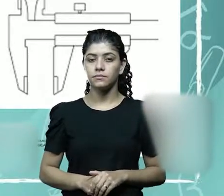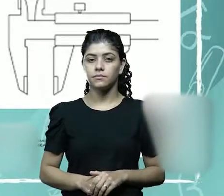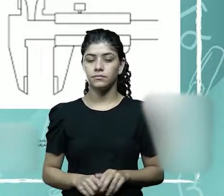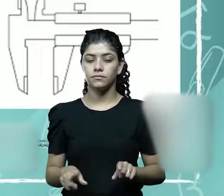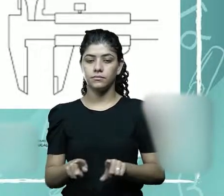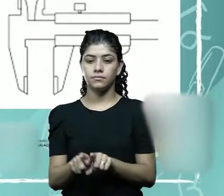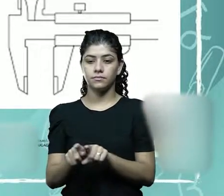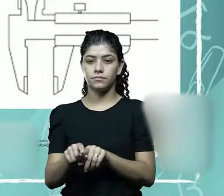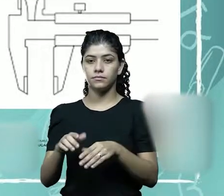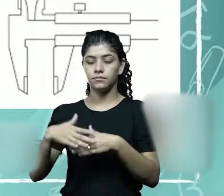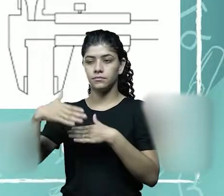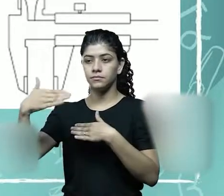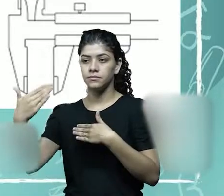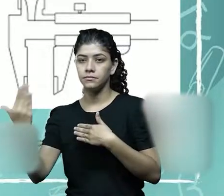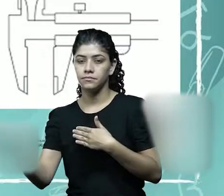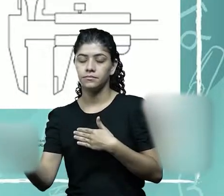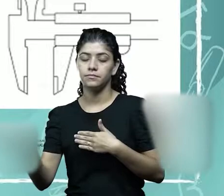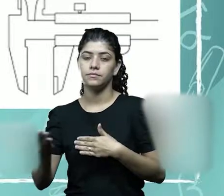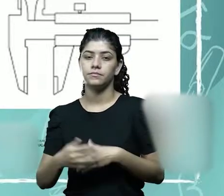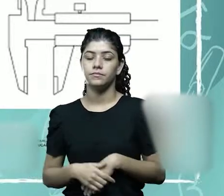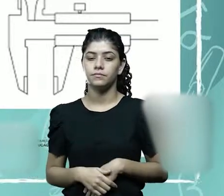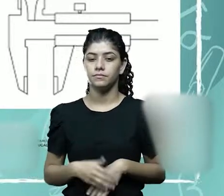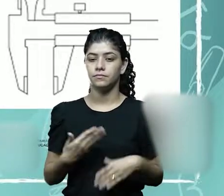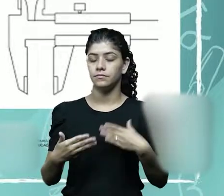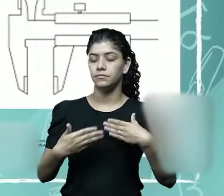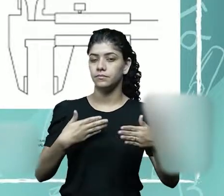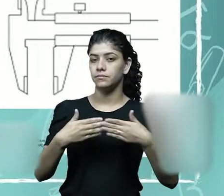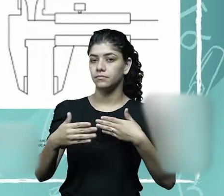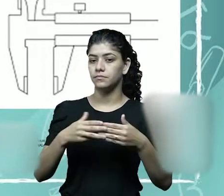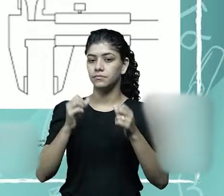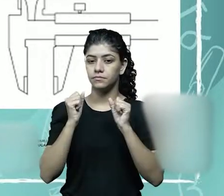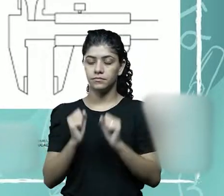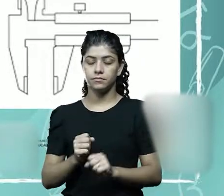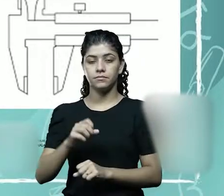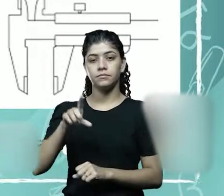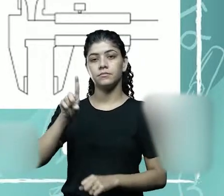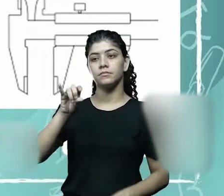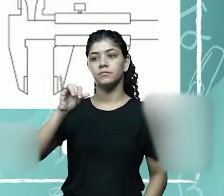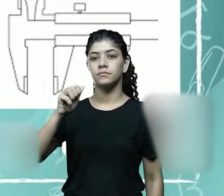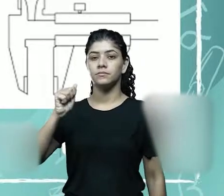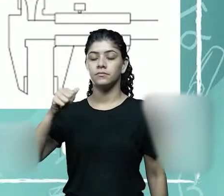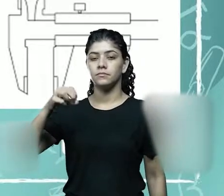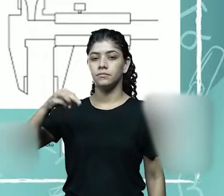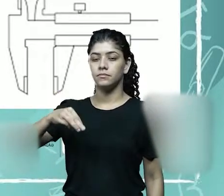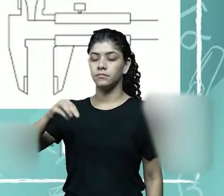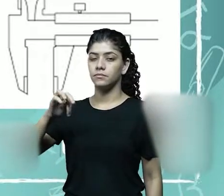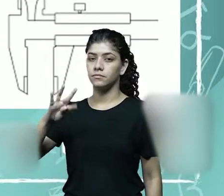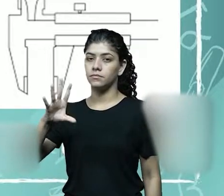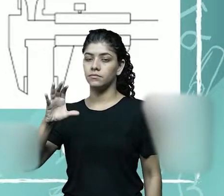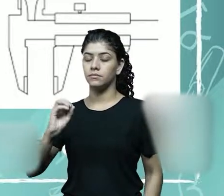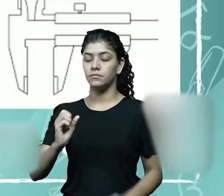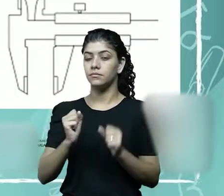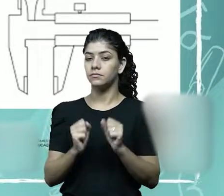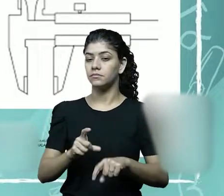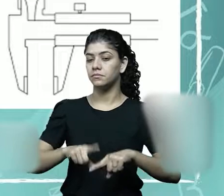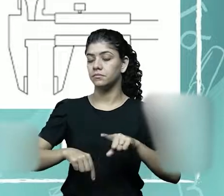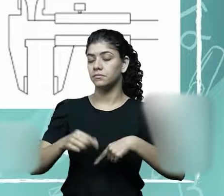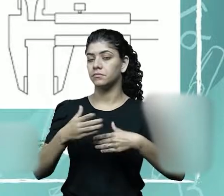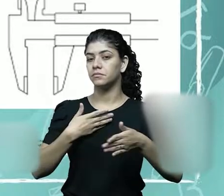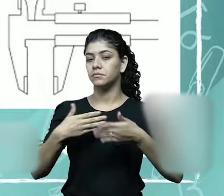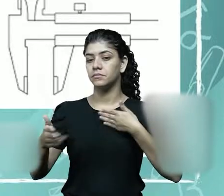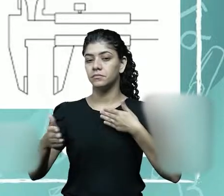parte externa de um diâmetro, de uma peça qualquer. Pode ser o diâmetro, mas também pode ser uma peça qualquer. Ele também tem que